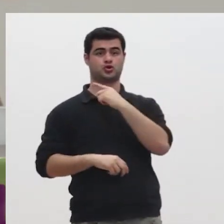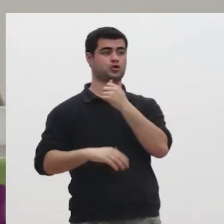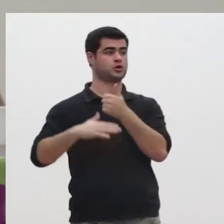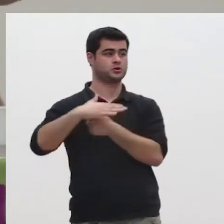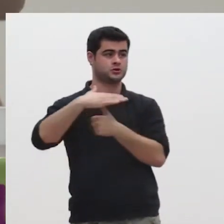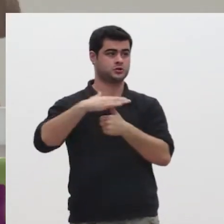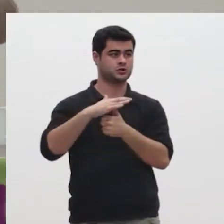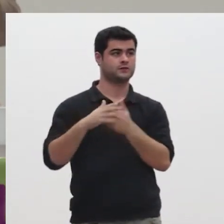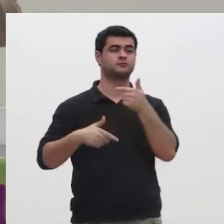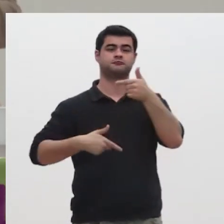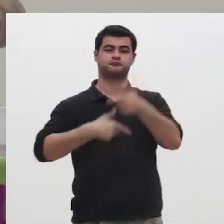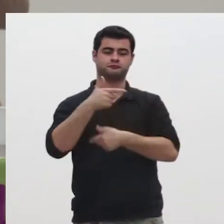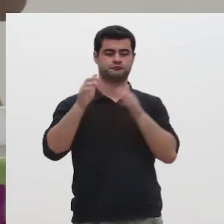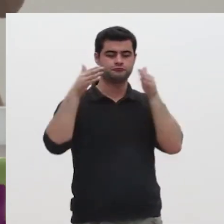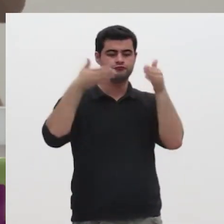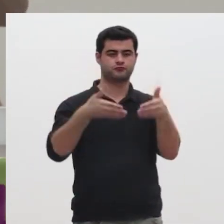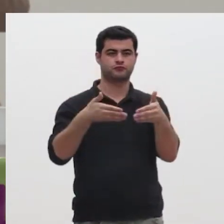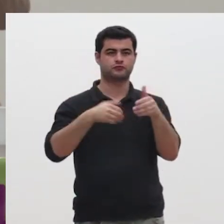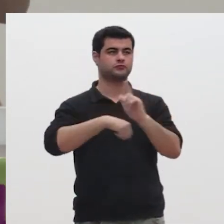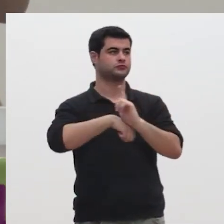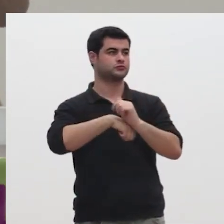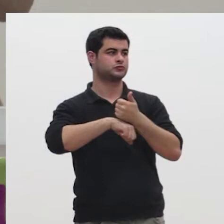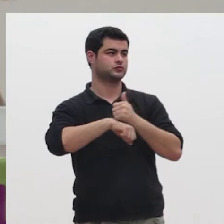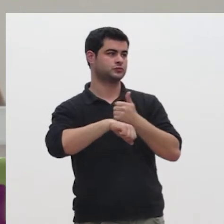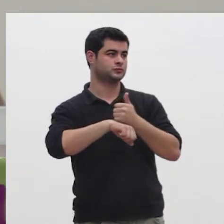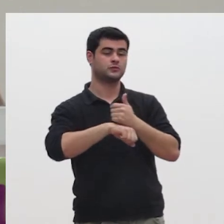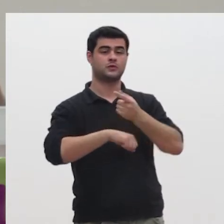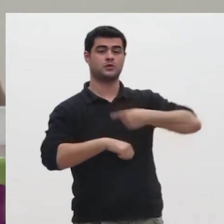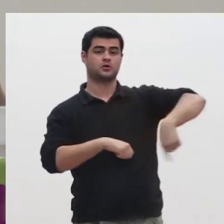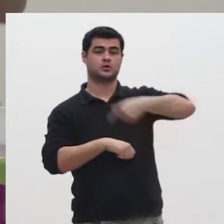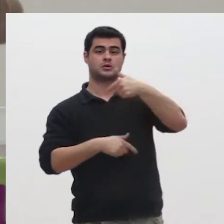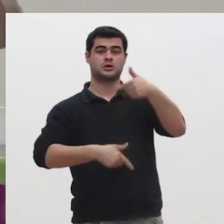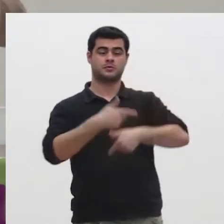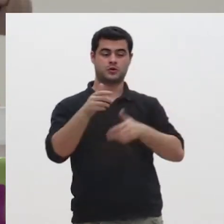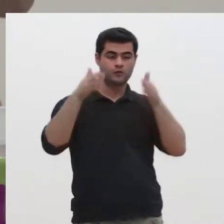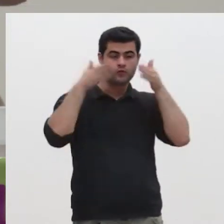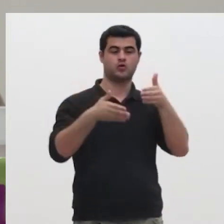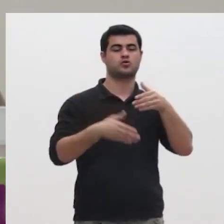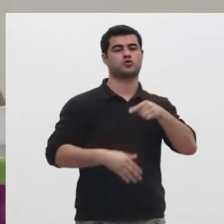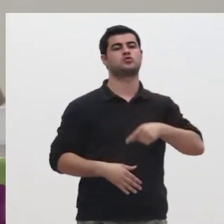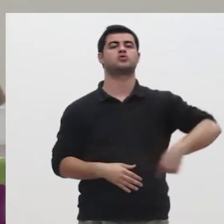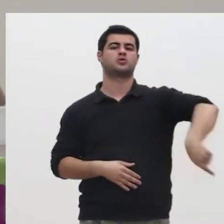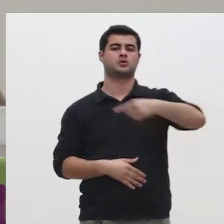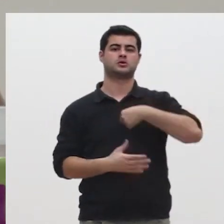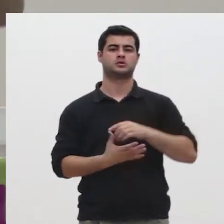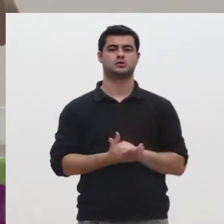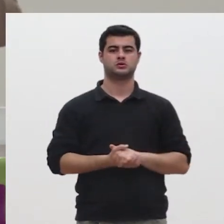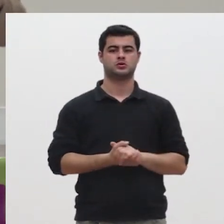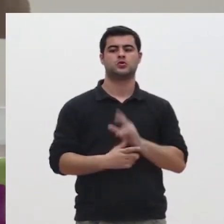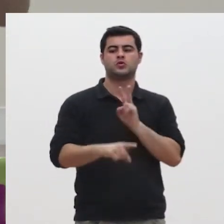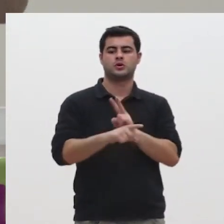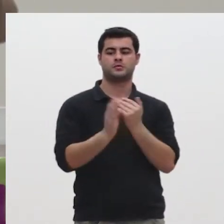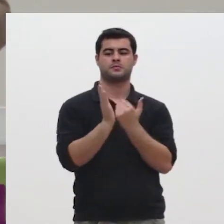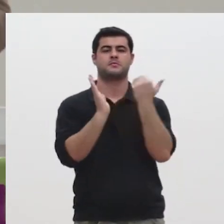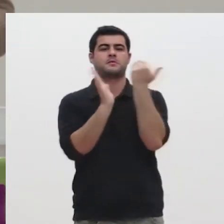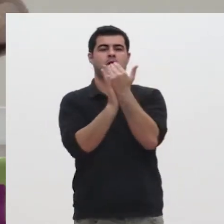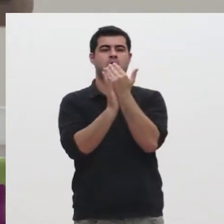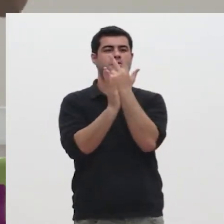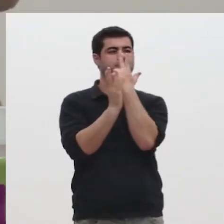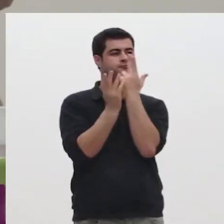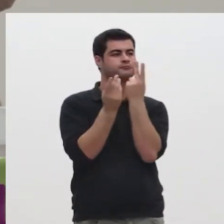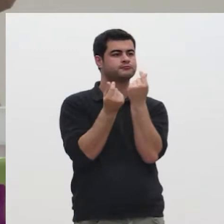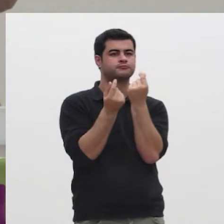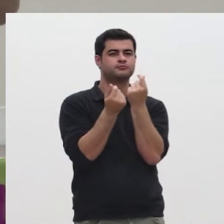quê? Para que internamente a gente comece a trabalhar a parte nossa, de cuidar mais da